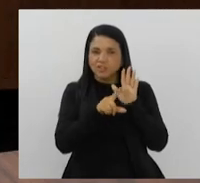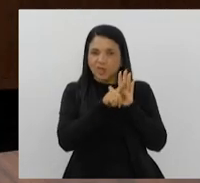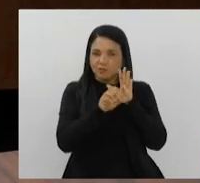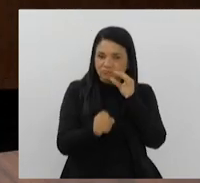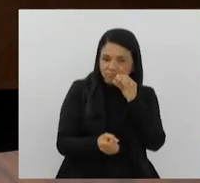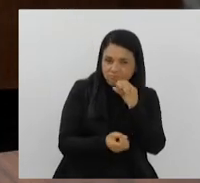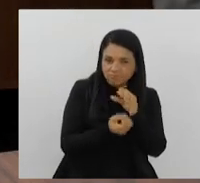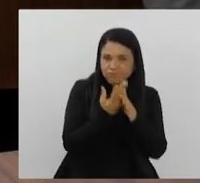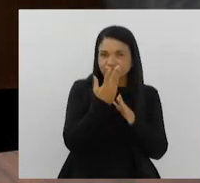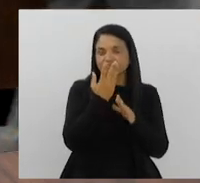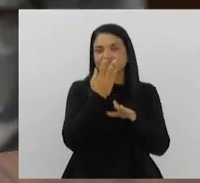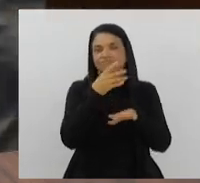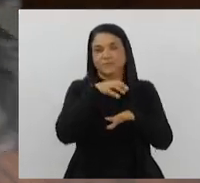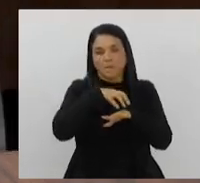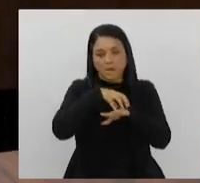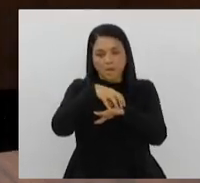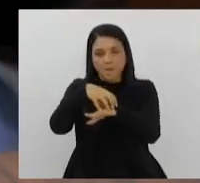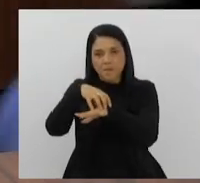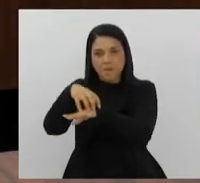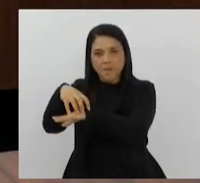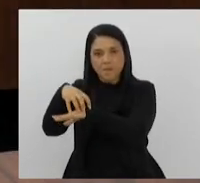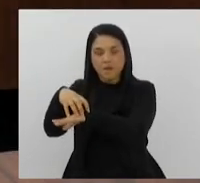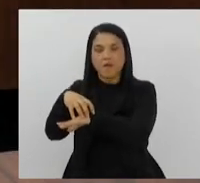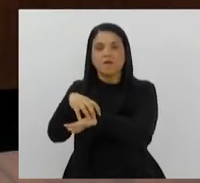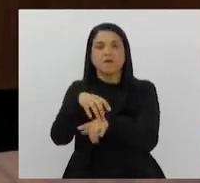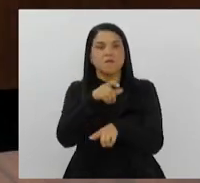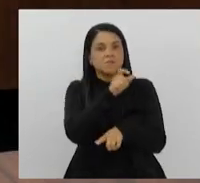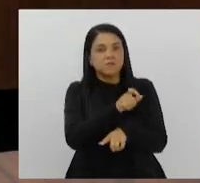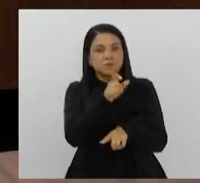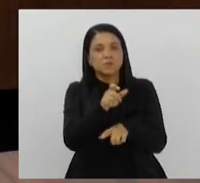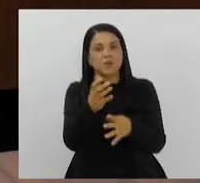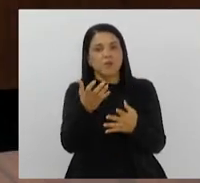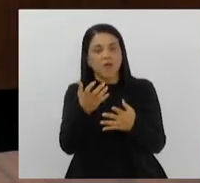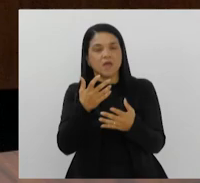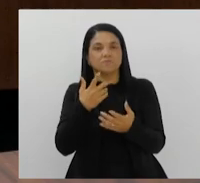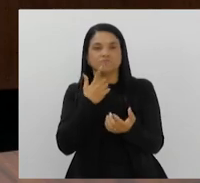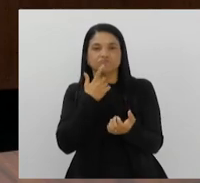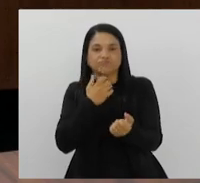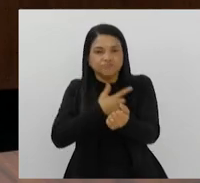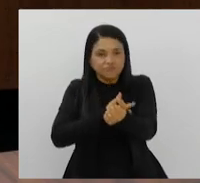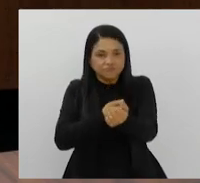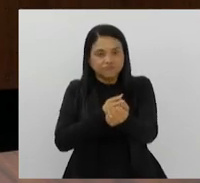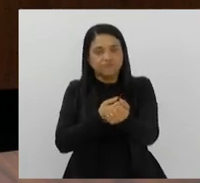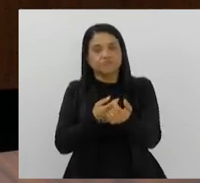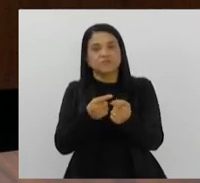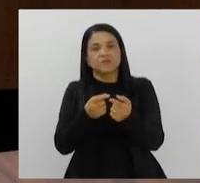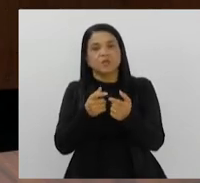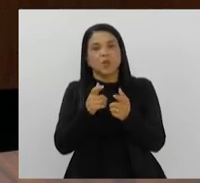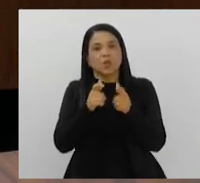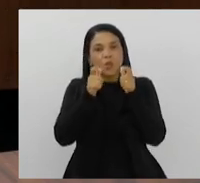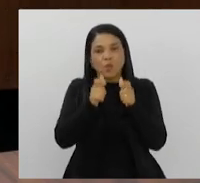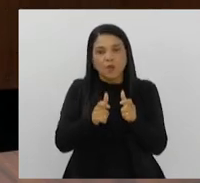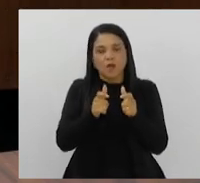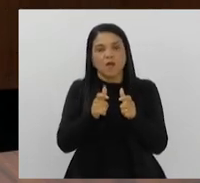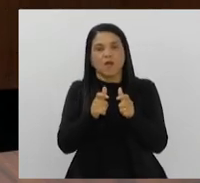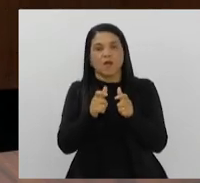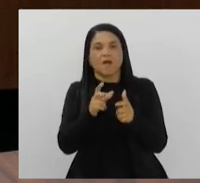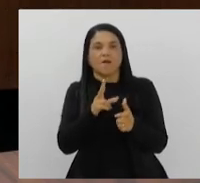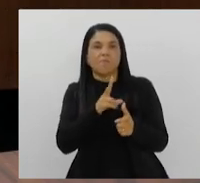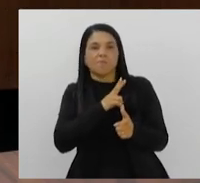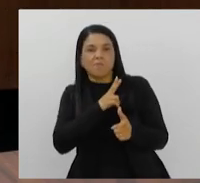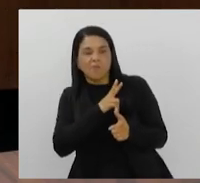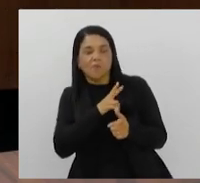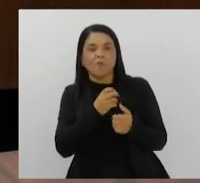de pessoas que querem fazer a doação de sangue em locais privados, público e